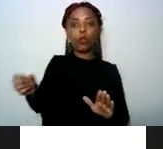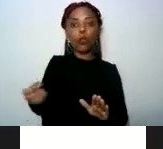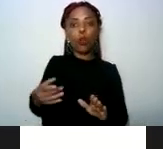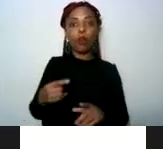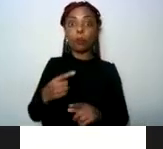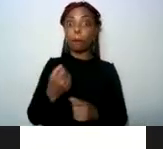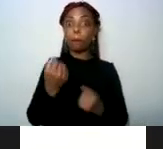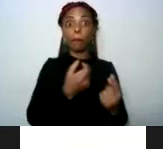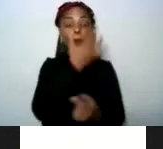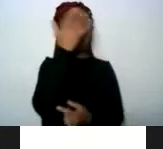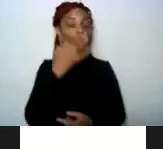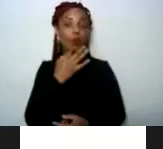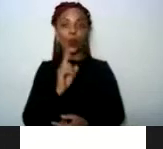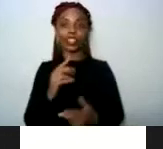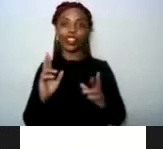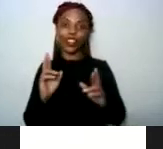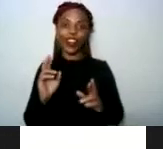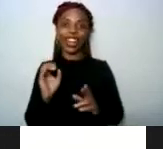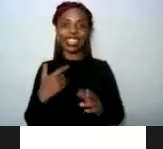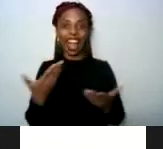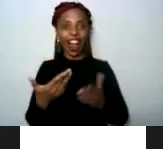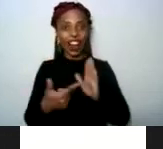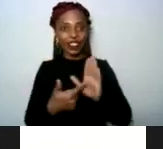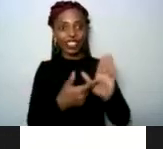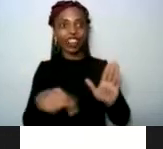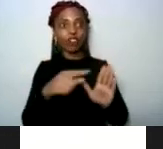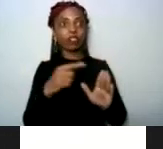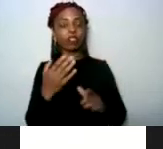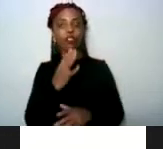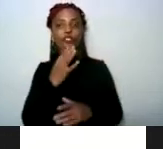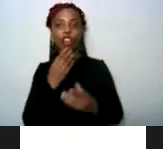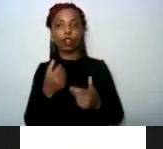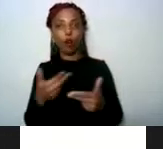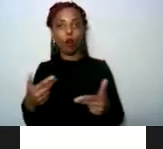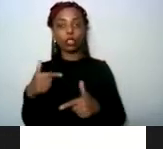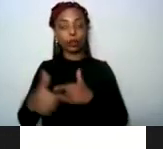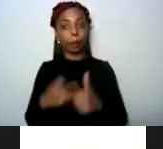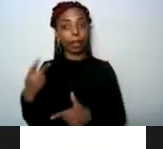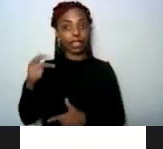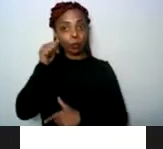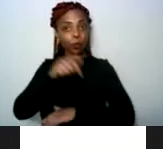espera ter revelado esses aspectos que deixam o trabalho dessa arquiteta ainda mais interessante e instigante